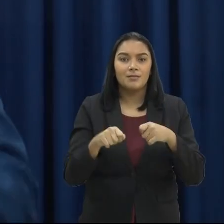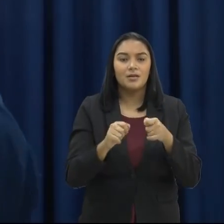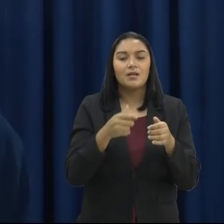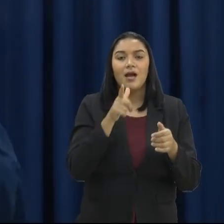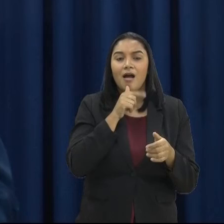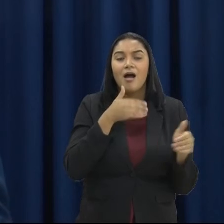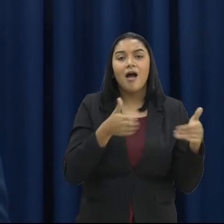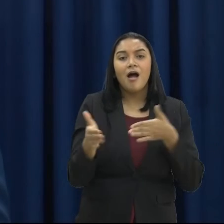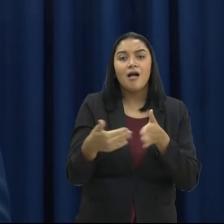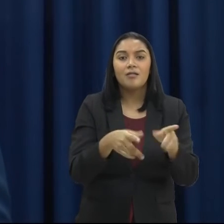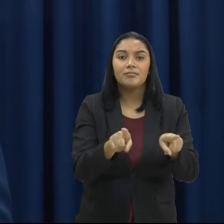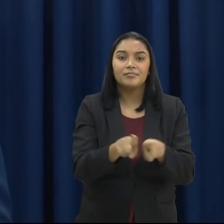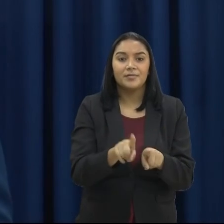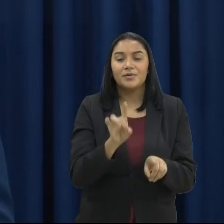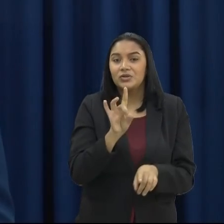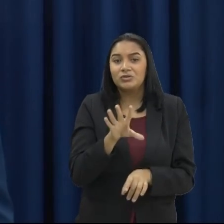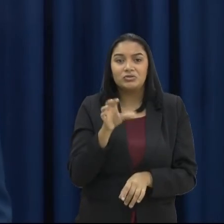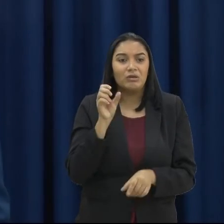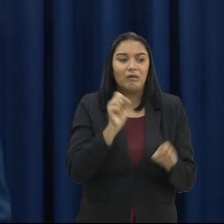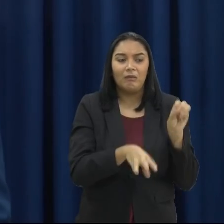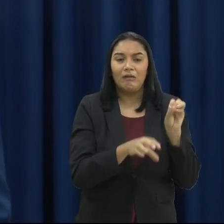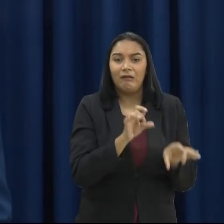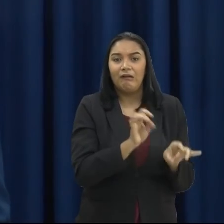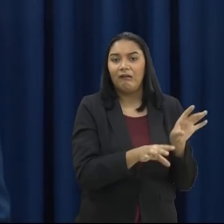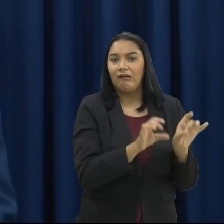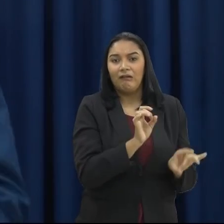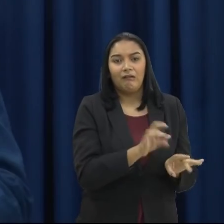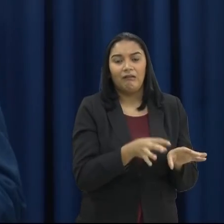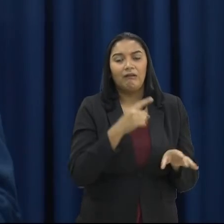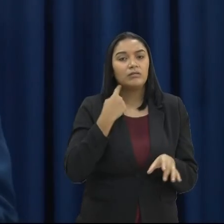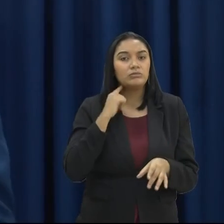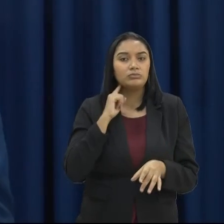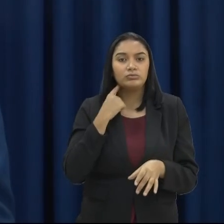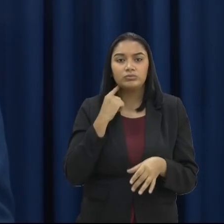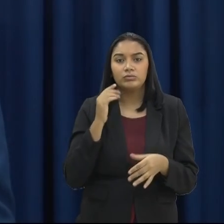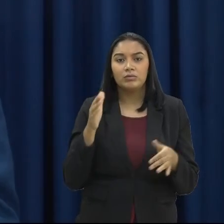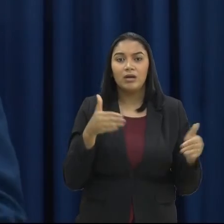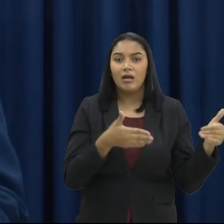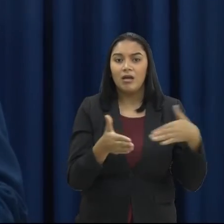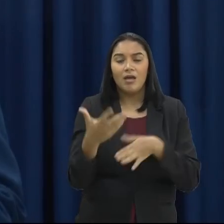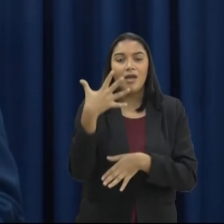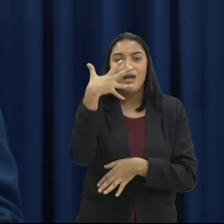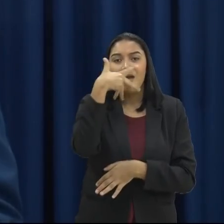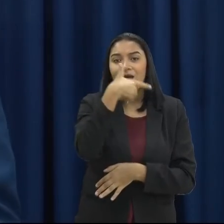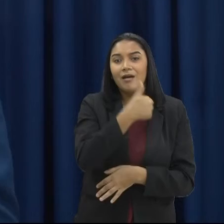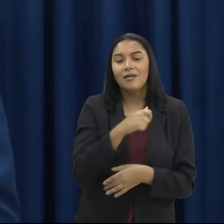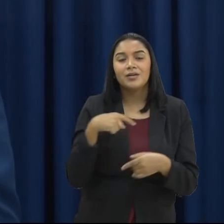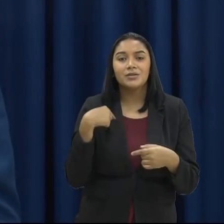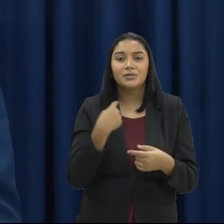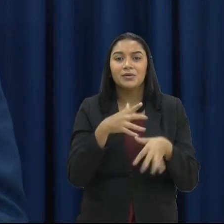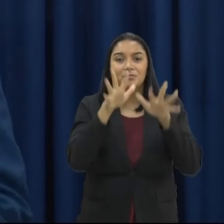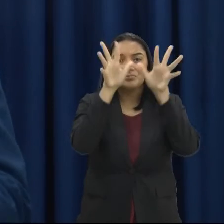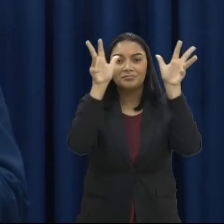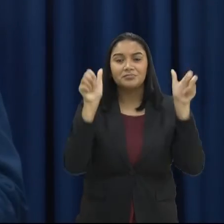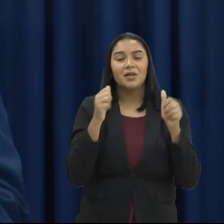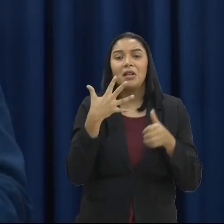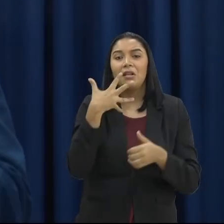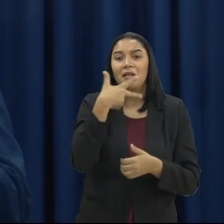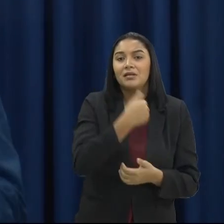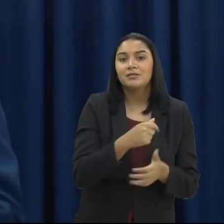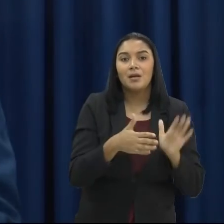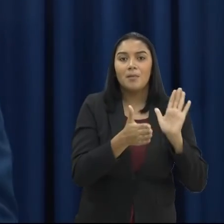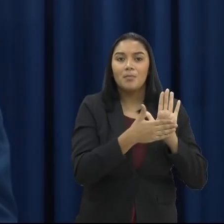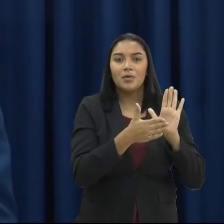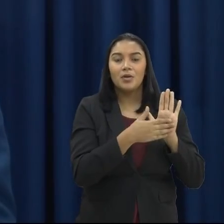rios, que hoje só servem para jogar esgoto. Rios belíssimos. Somos uma Mesopotâmia. Nós temos o